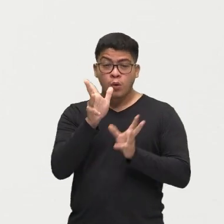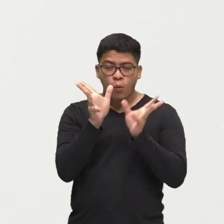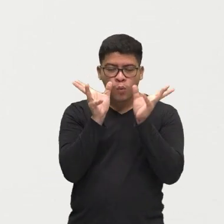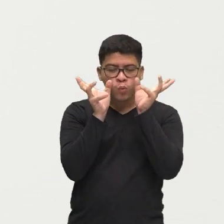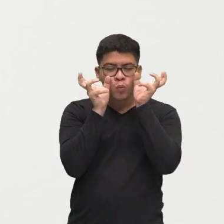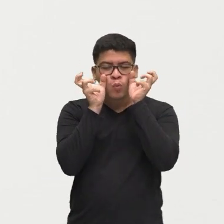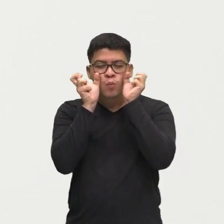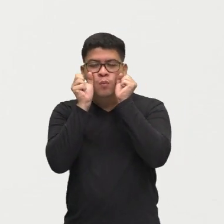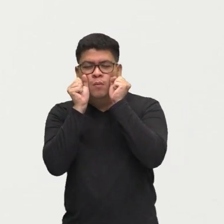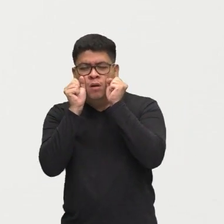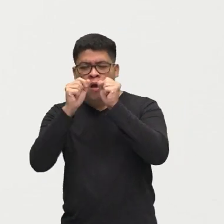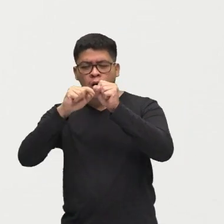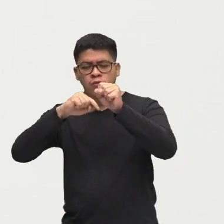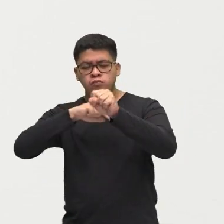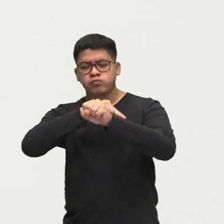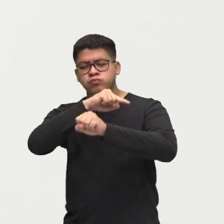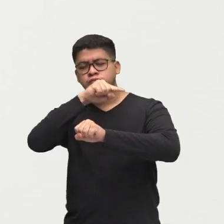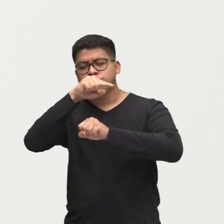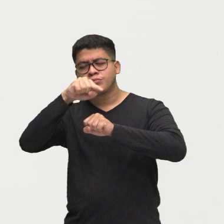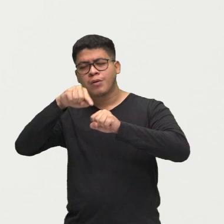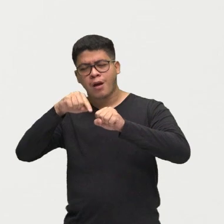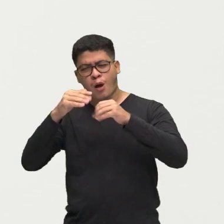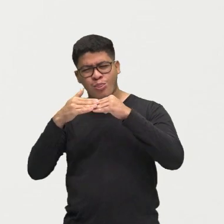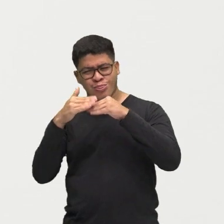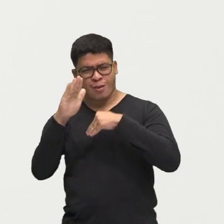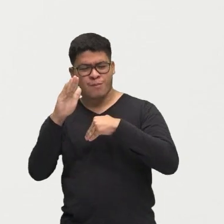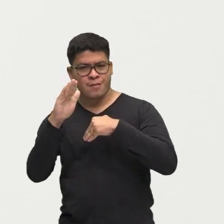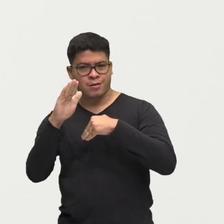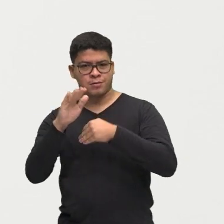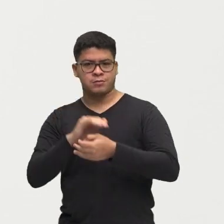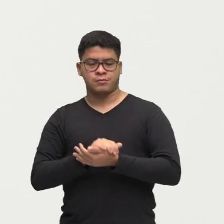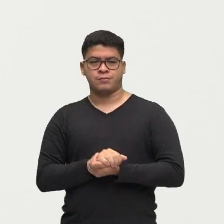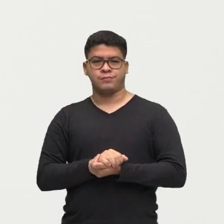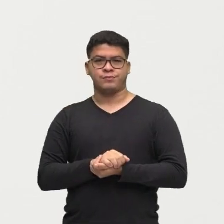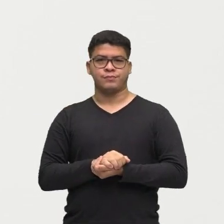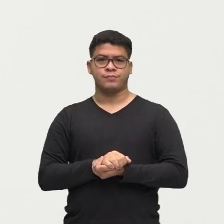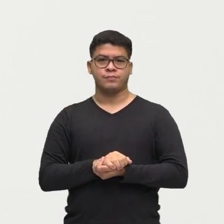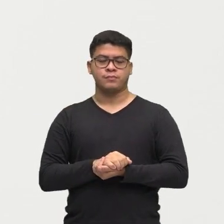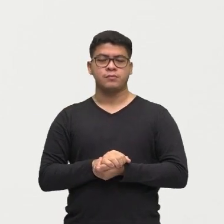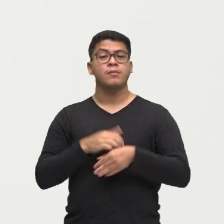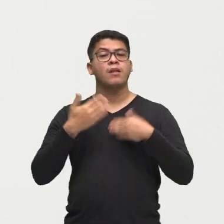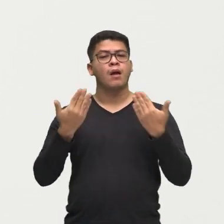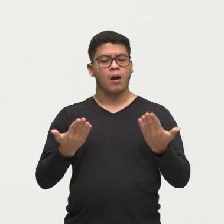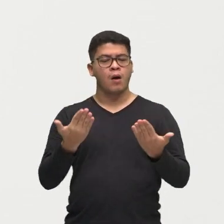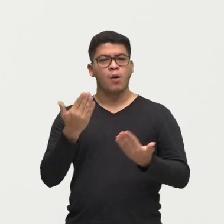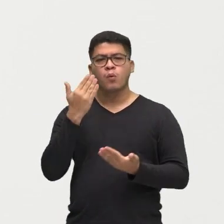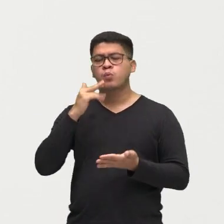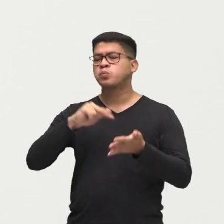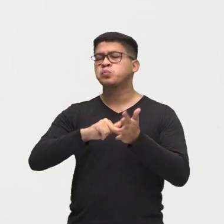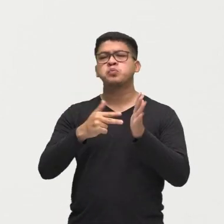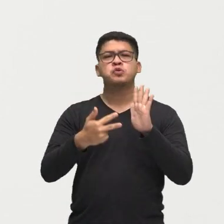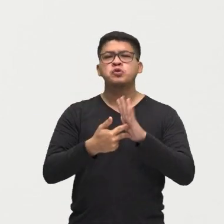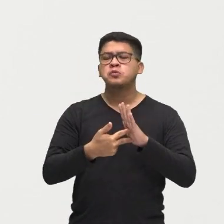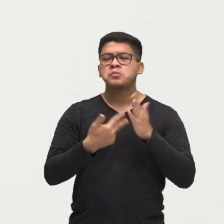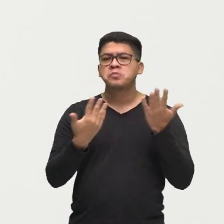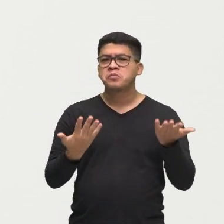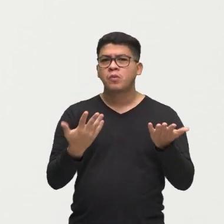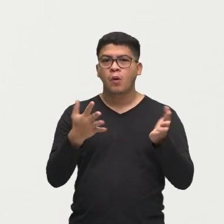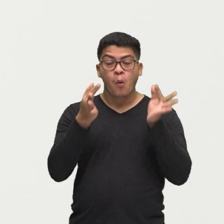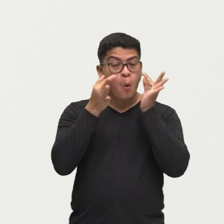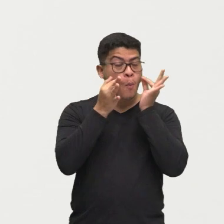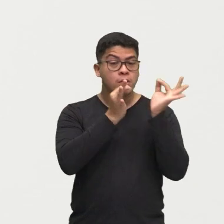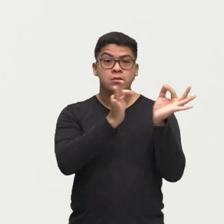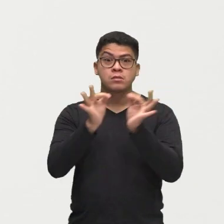Então ela teve essa possibilidade de dormir até mais tarde. Então o que vocês têm que observar